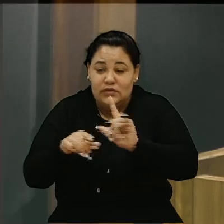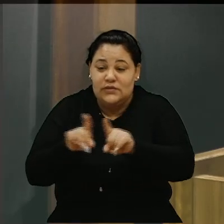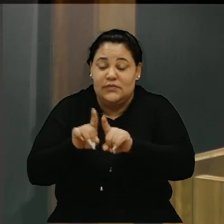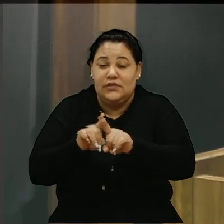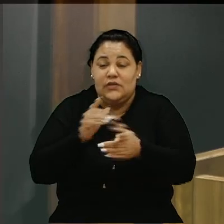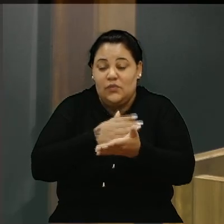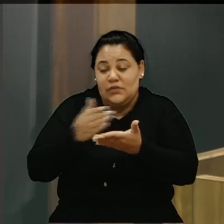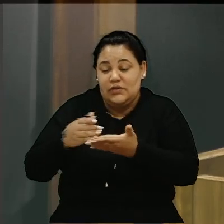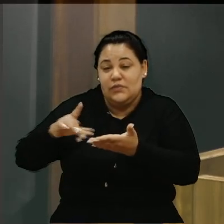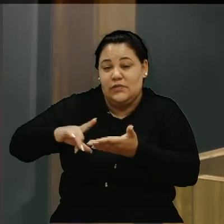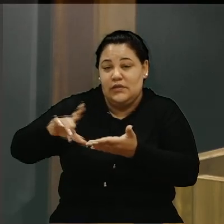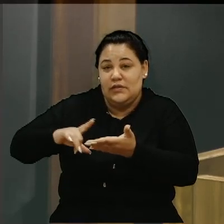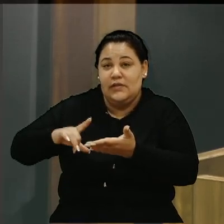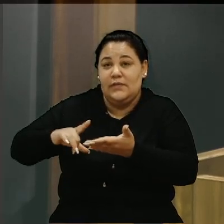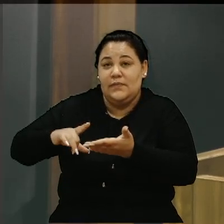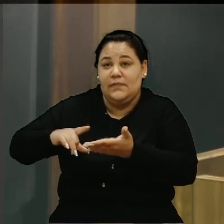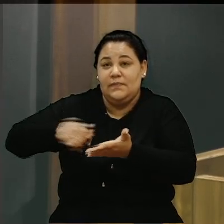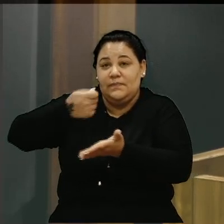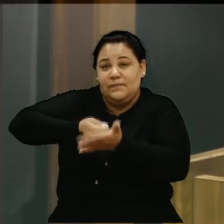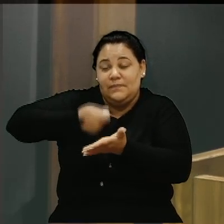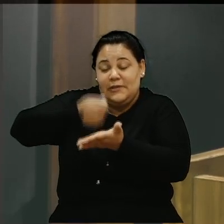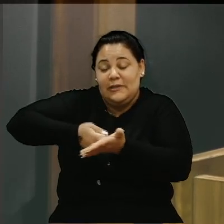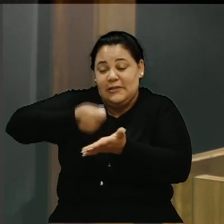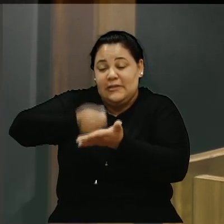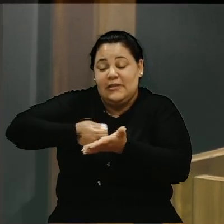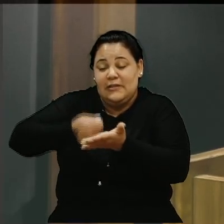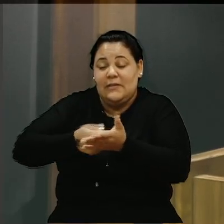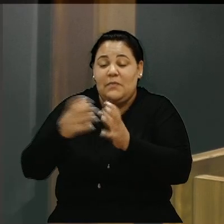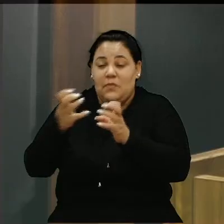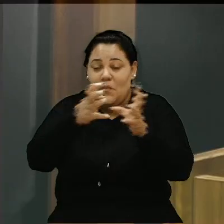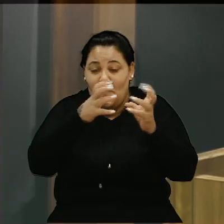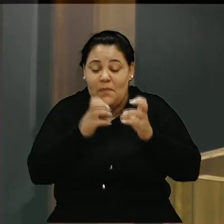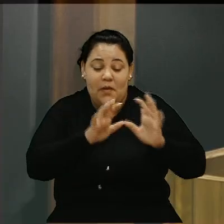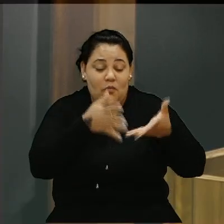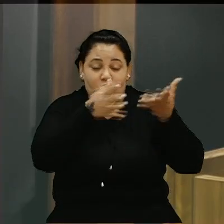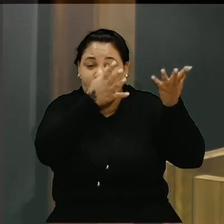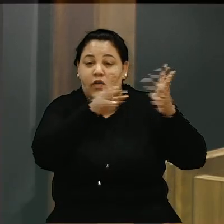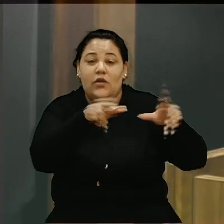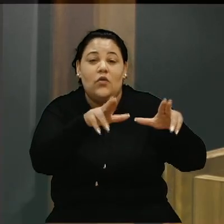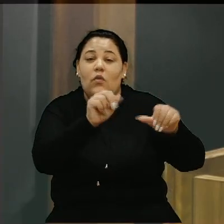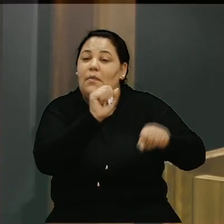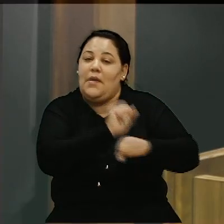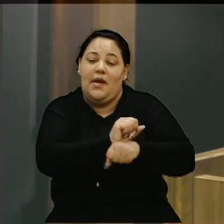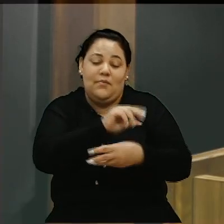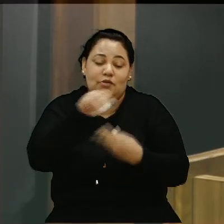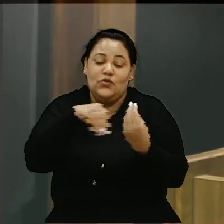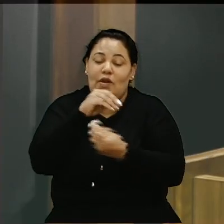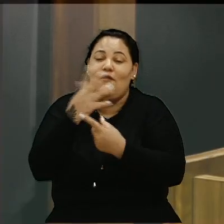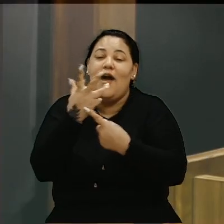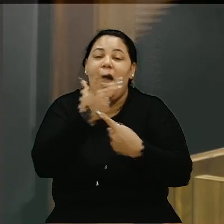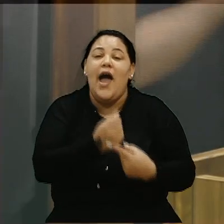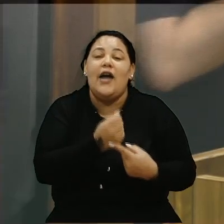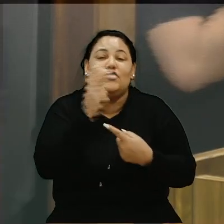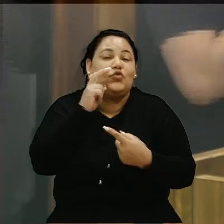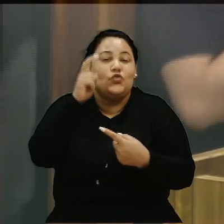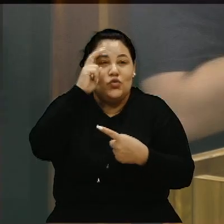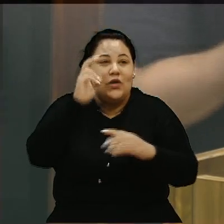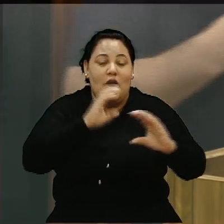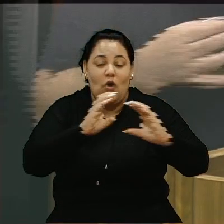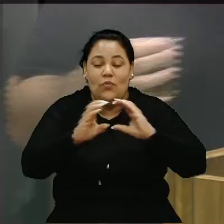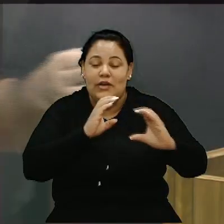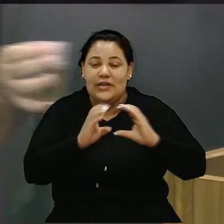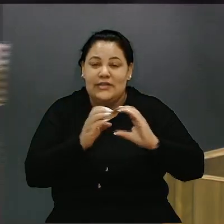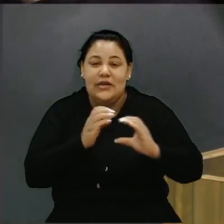abrigar iniciativas de economia criativa, como um verdadeiro hub de fomento. Misturava arte, cultura, comunicação,